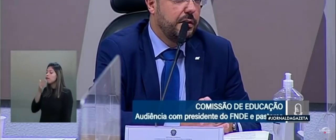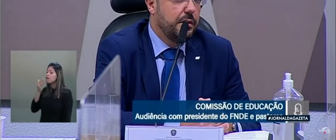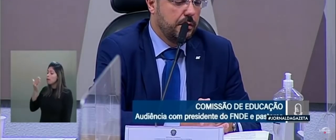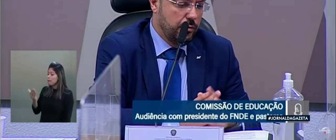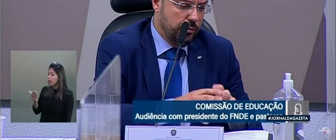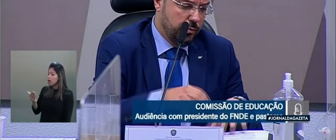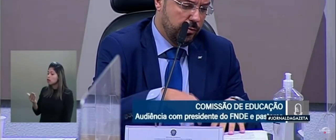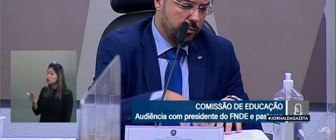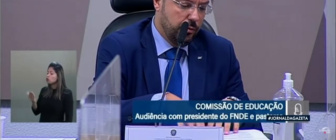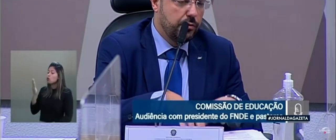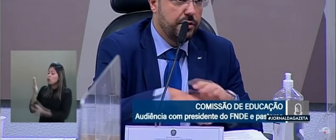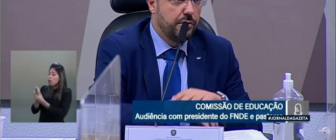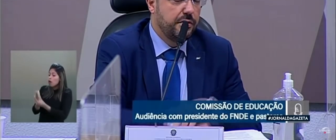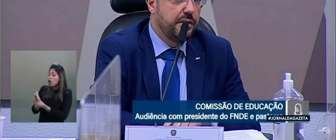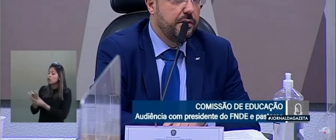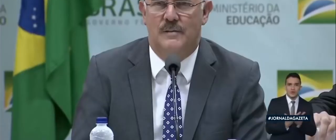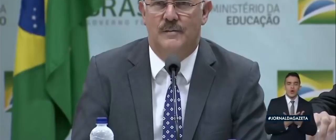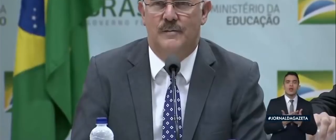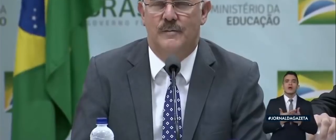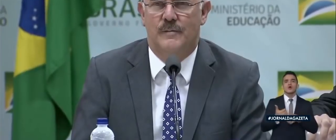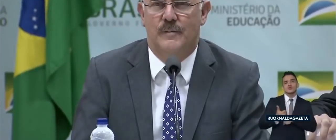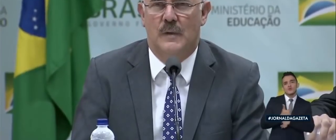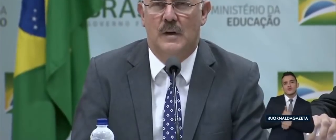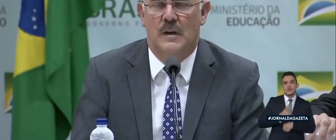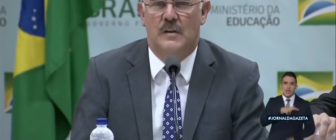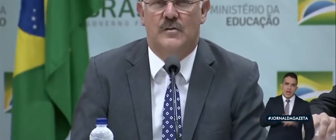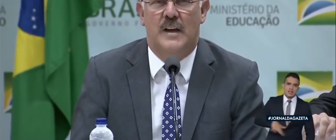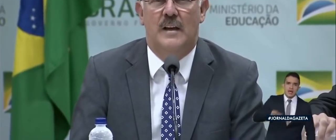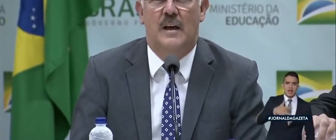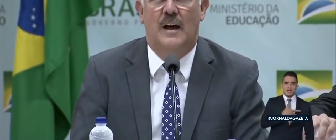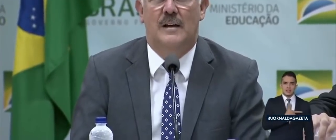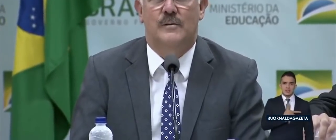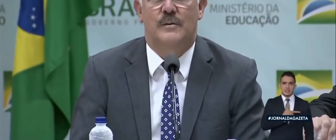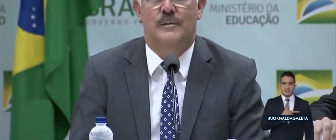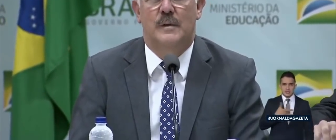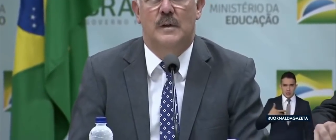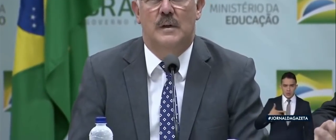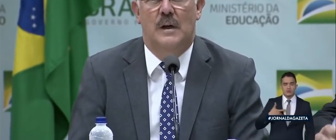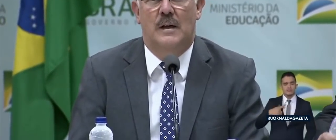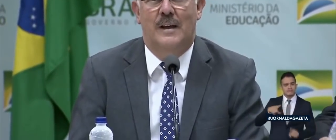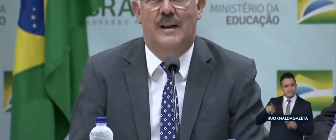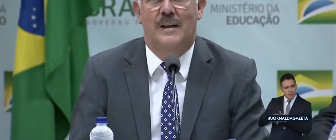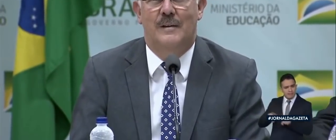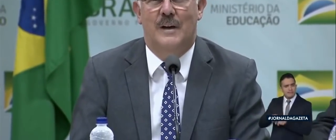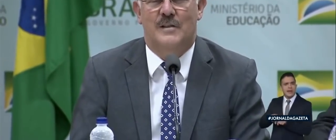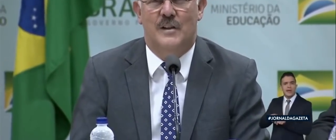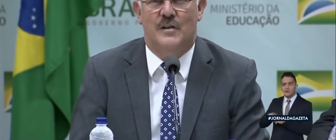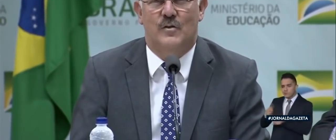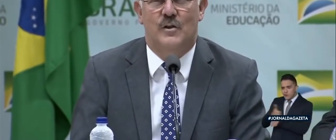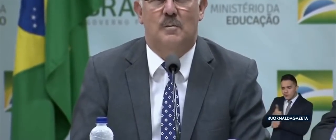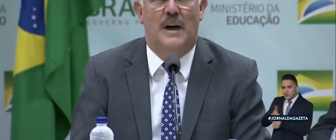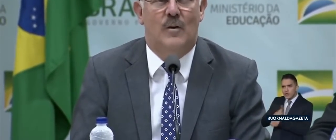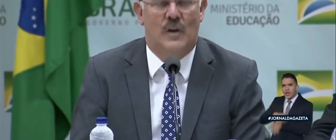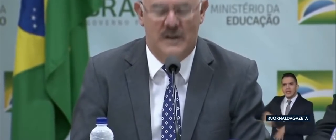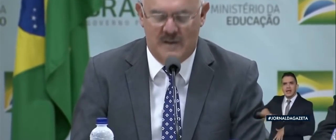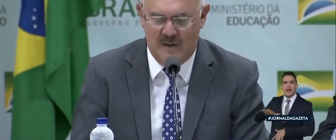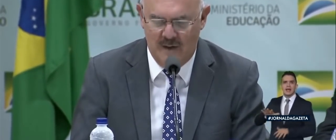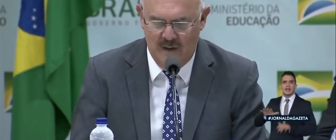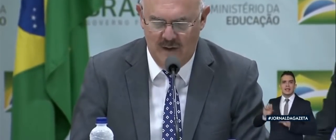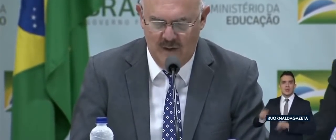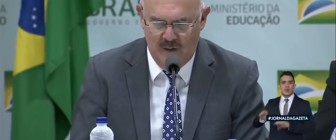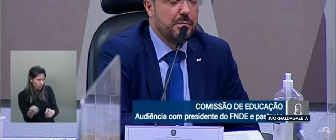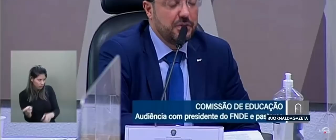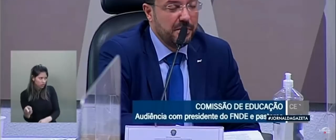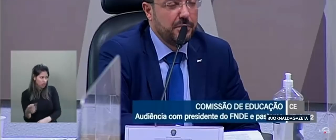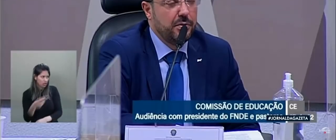ou uma oração, nada além disso, pelo que percebeu. O caso envolvendo os dois pastores levou à saída do então ministro da Educação, Milton Ribeiro,